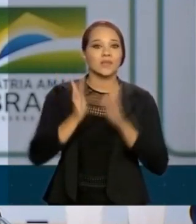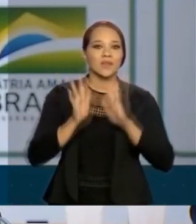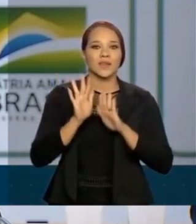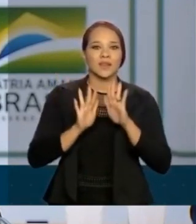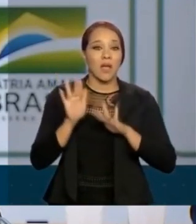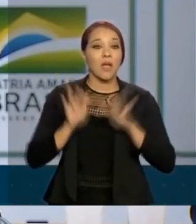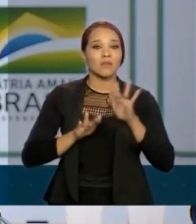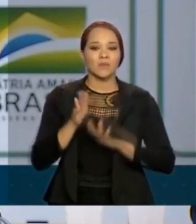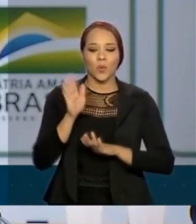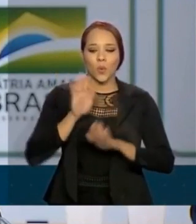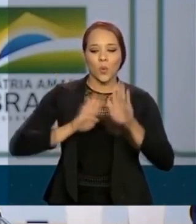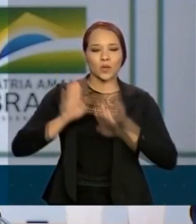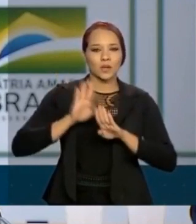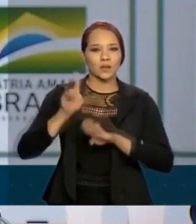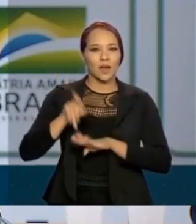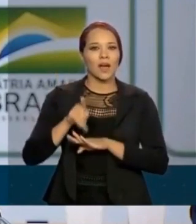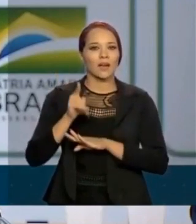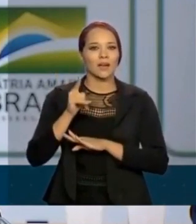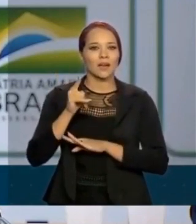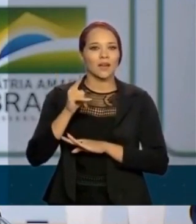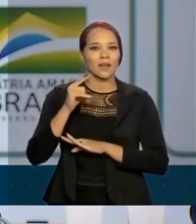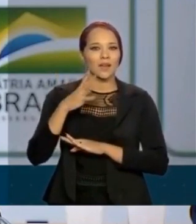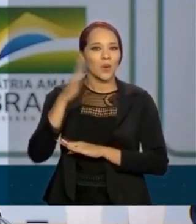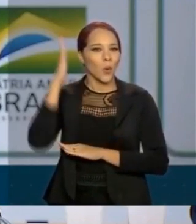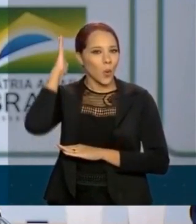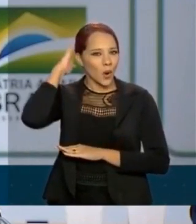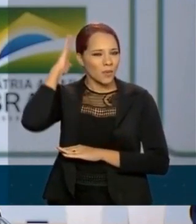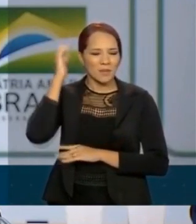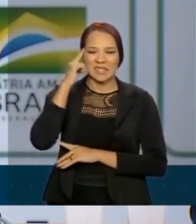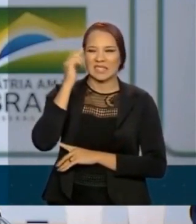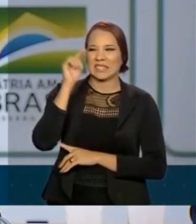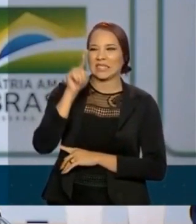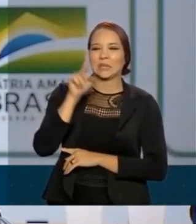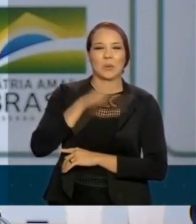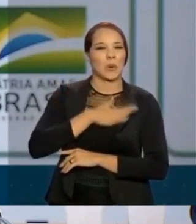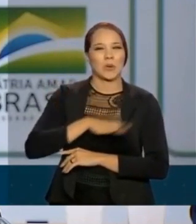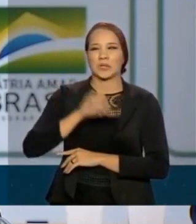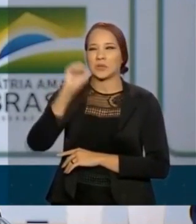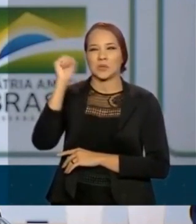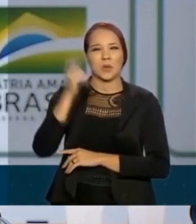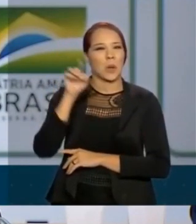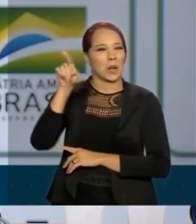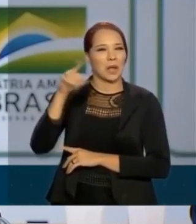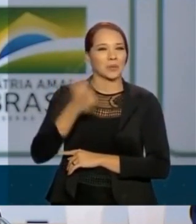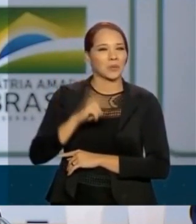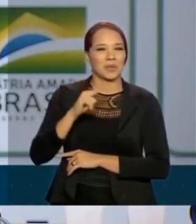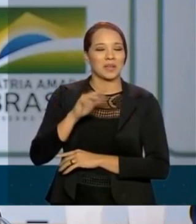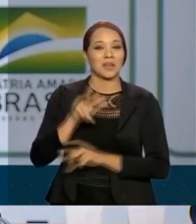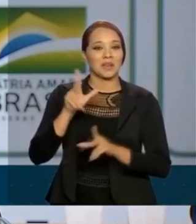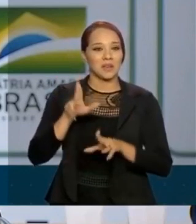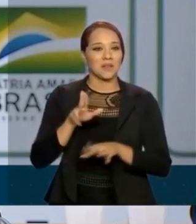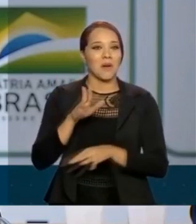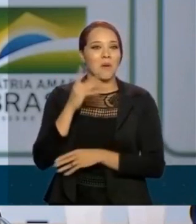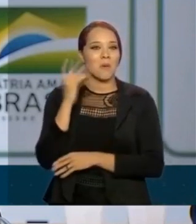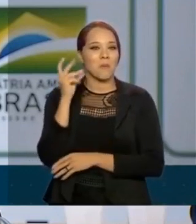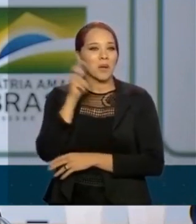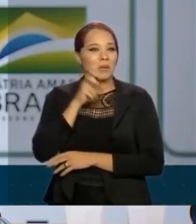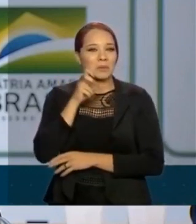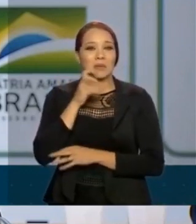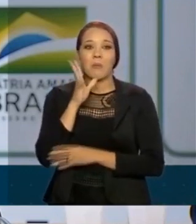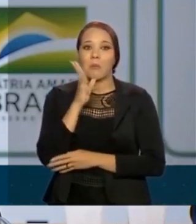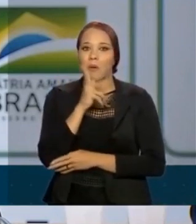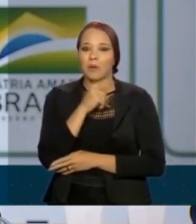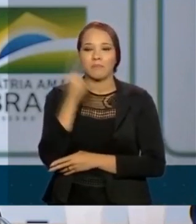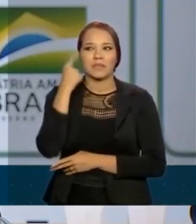cuidando muito os casos de Cuiabá, porque eu falo, se esse vírus não gostar de sol, lá em Cuiabá não vai ter caso. Como Mato Grosso demorou um tempão, eu